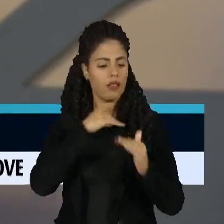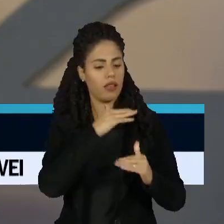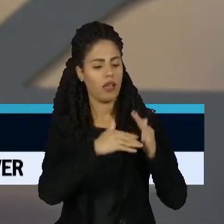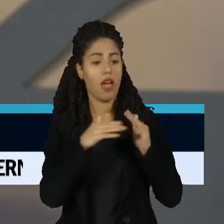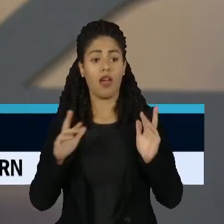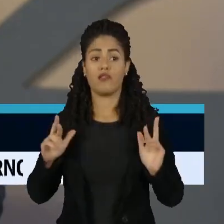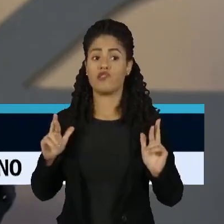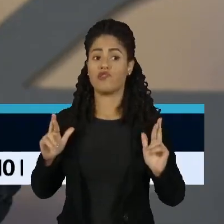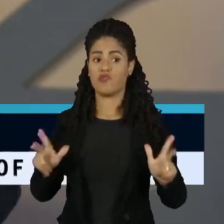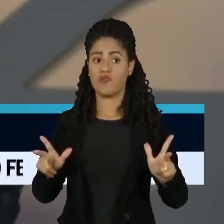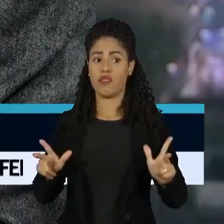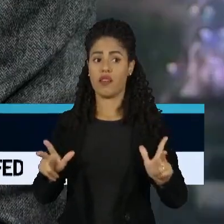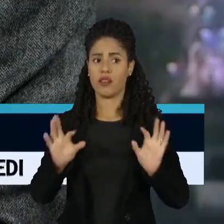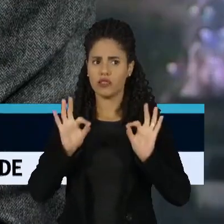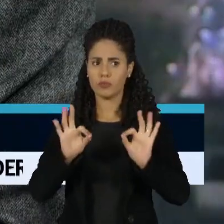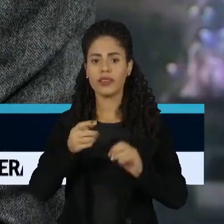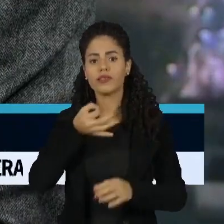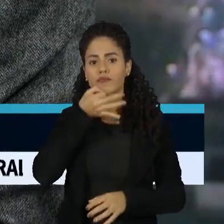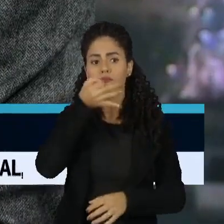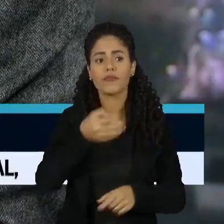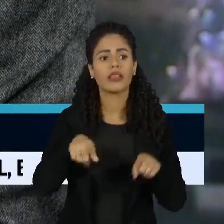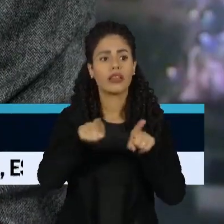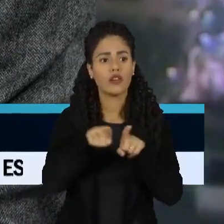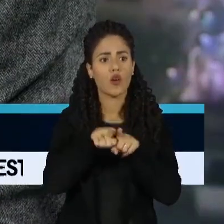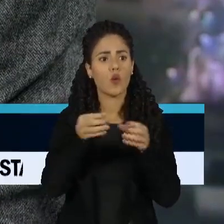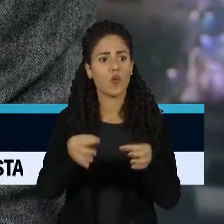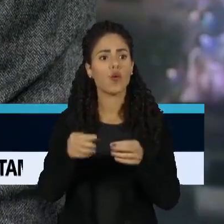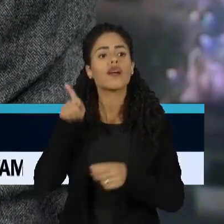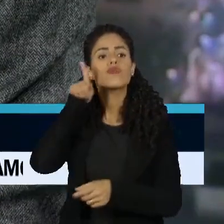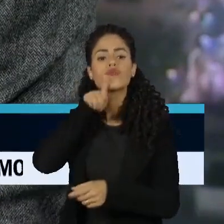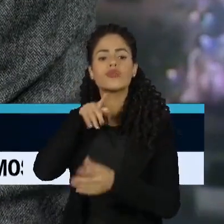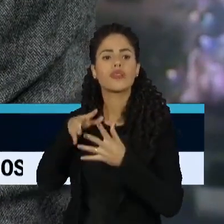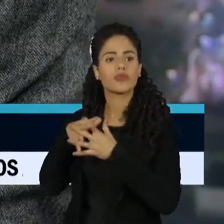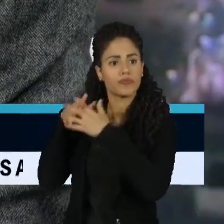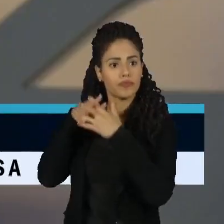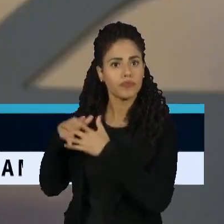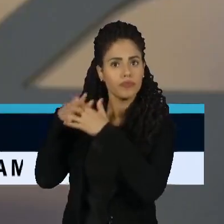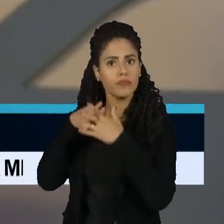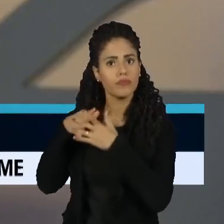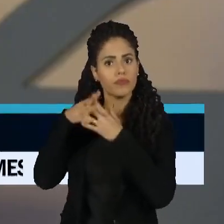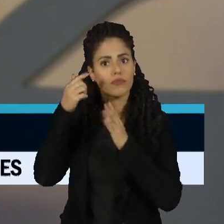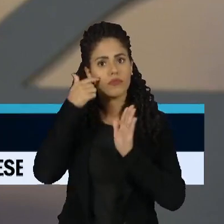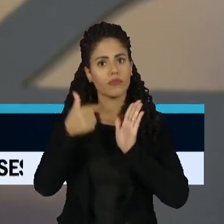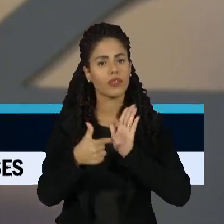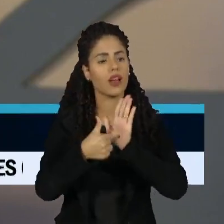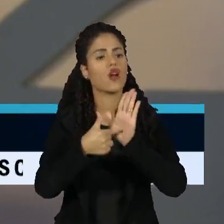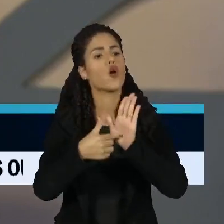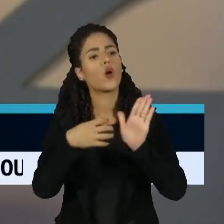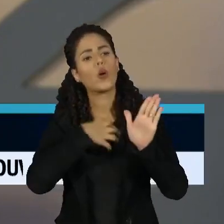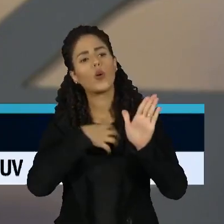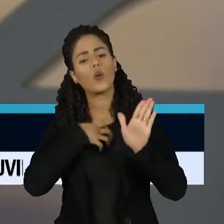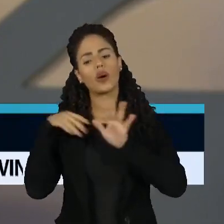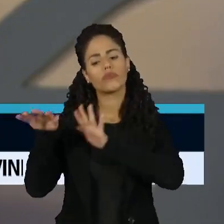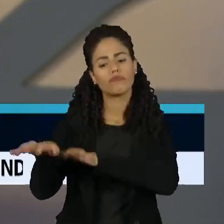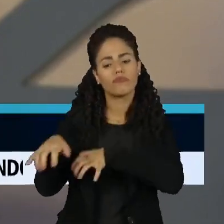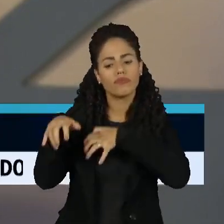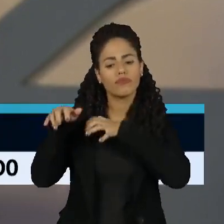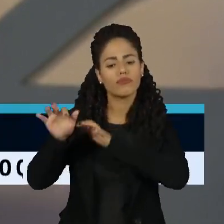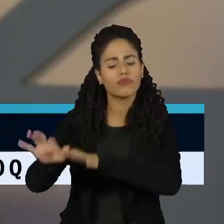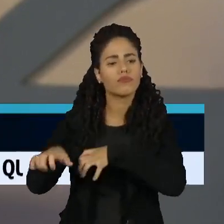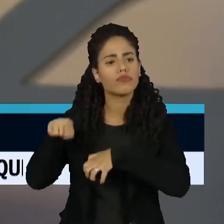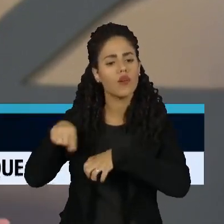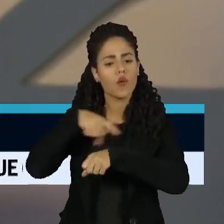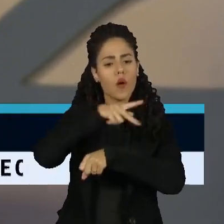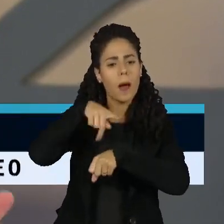no caso né só comentando quando os Estados Unidos esse tempo onde se explorava do ponto de vista mineral isso colocava o país